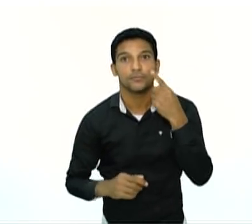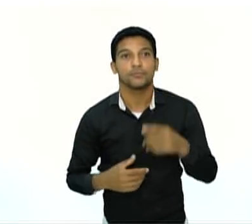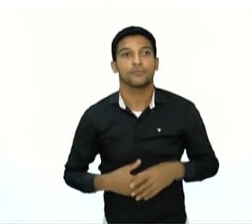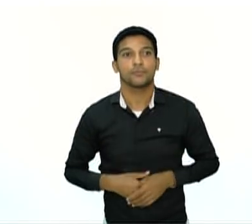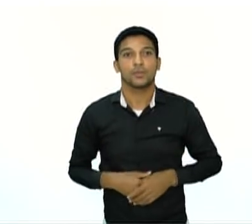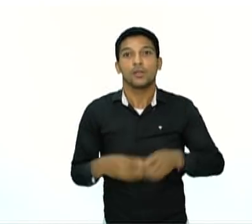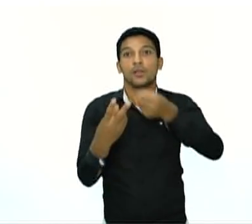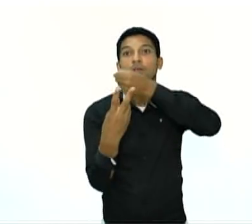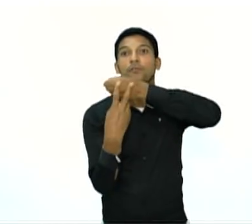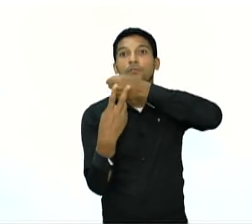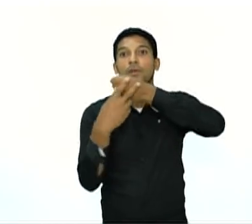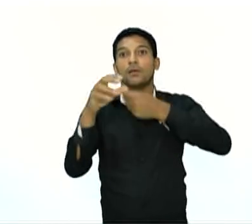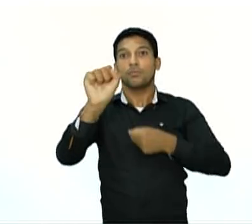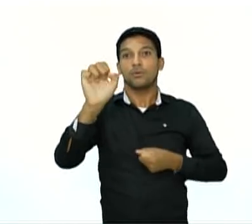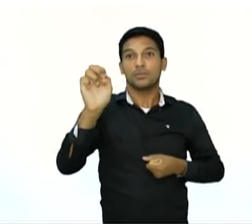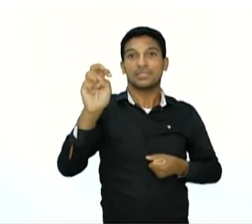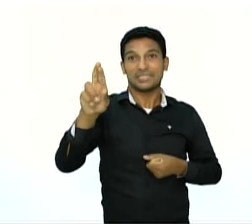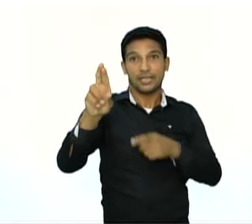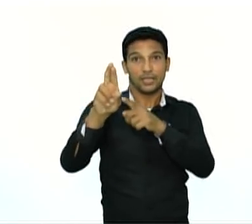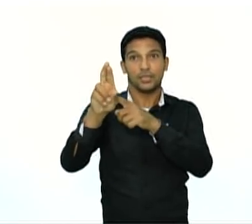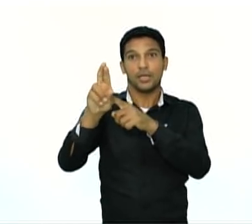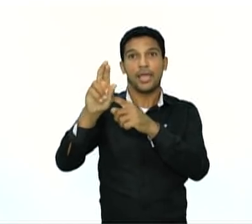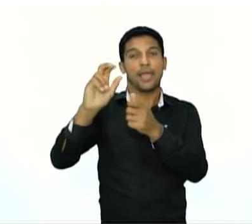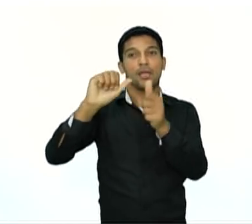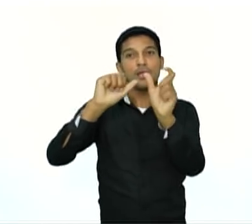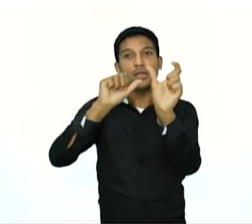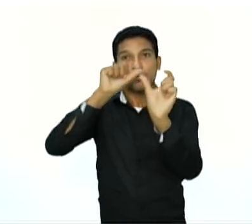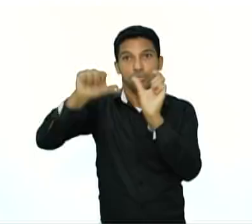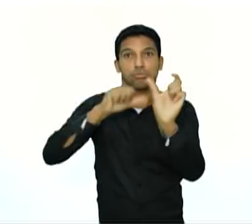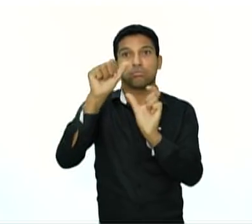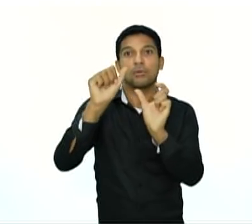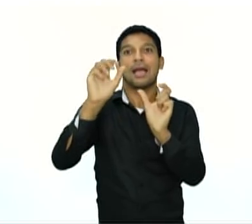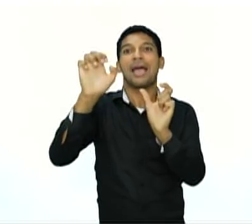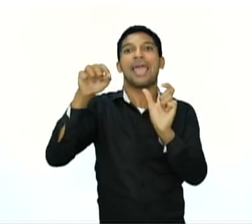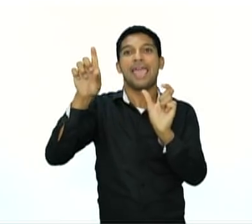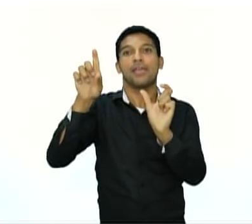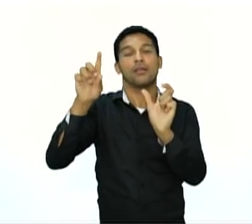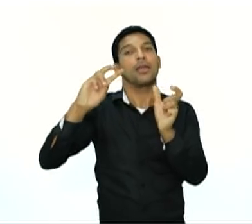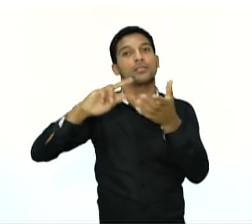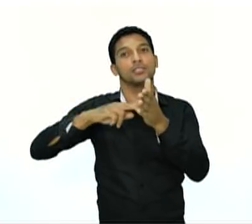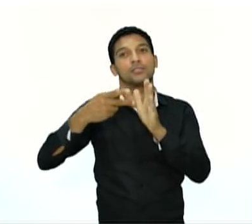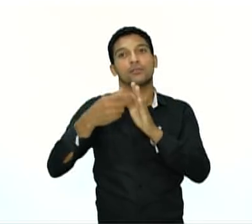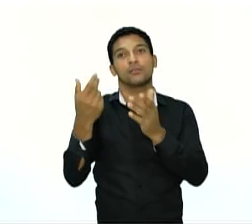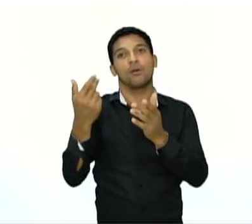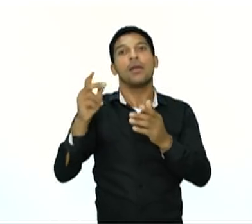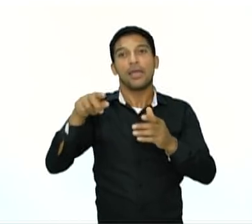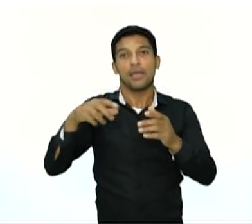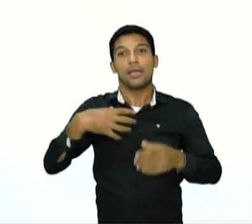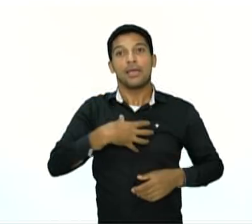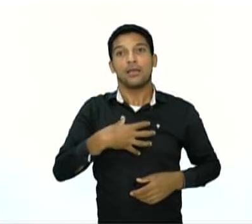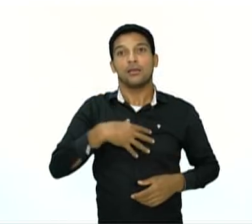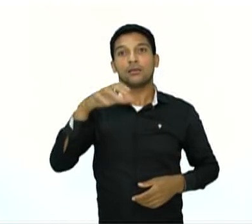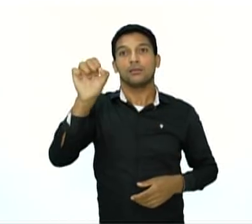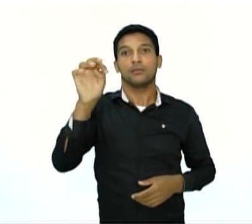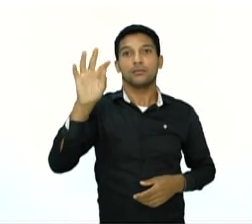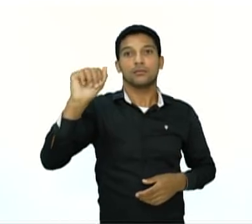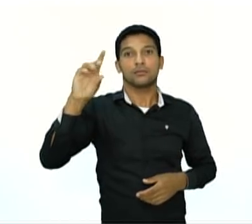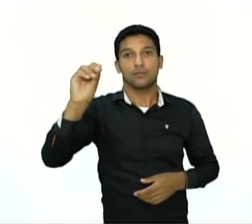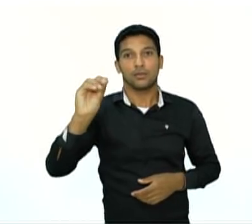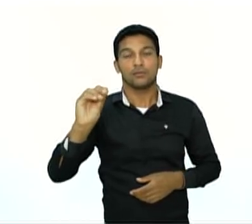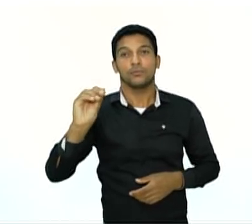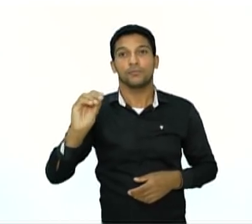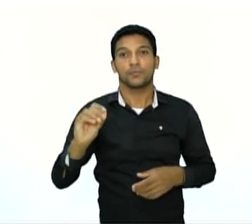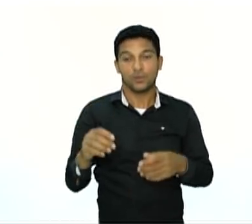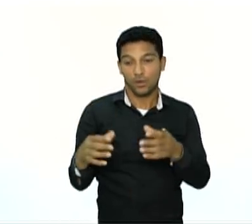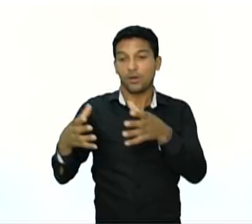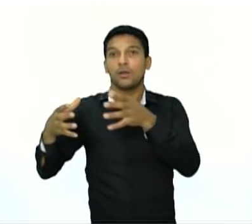verbo ser, representado pela forma verbal é, representa um estado. Já o verbo